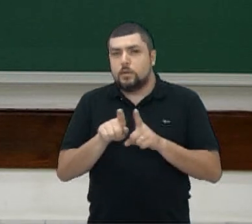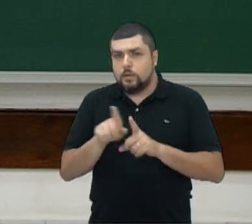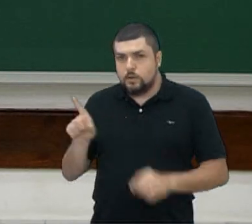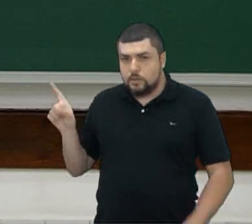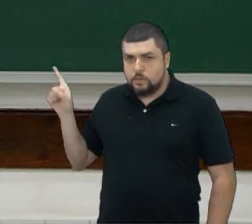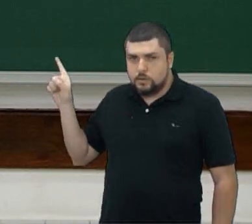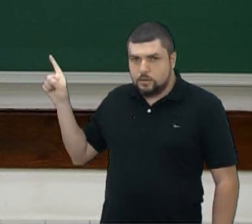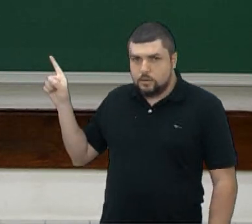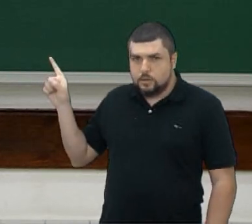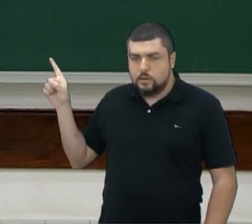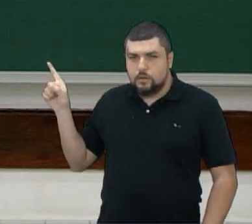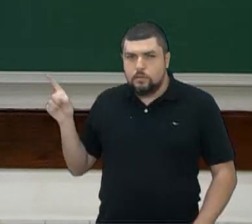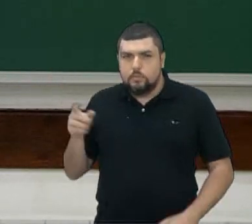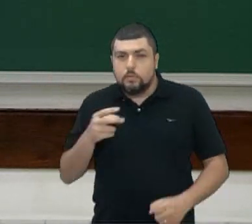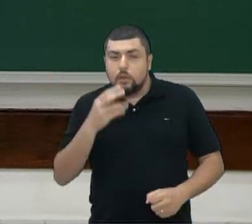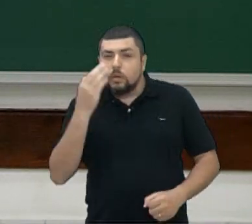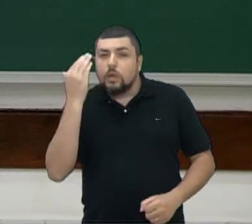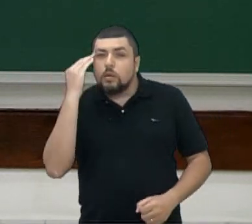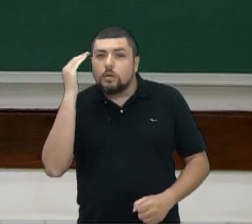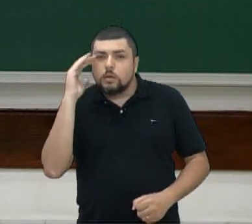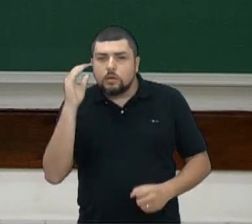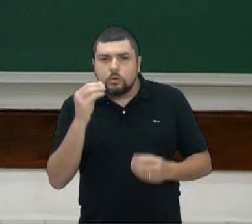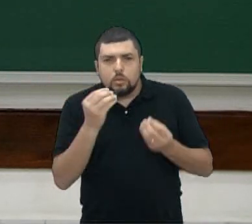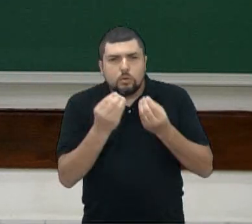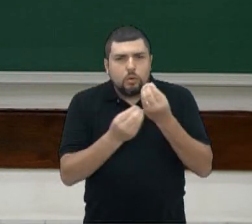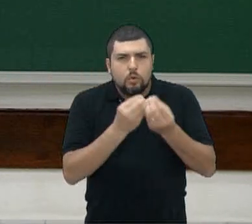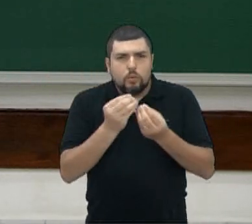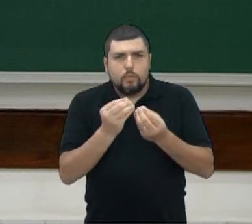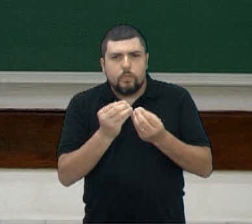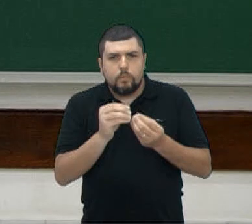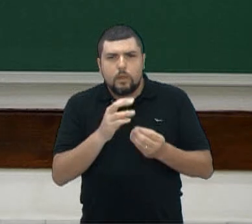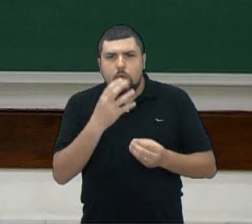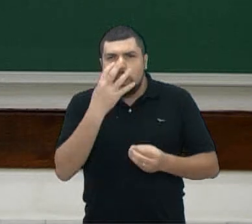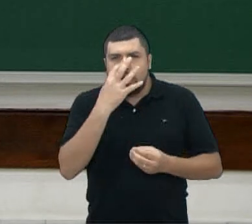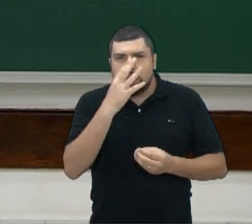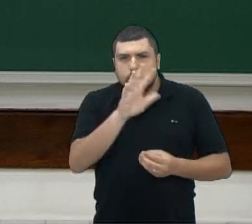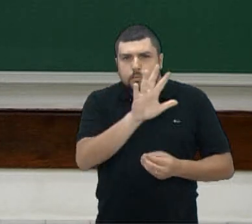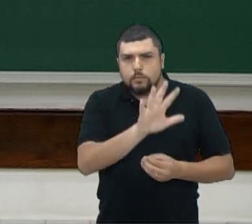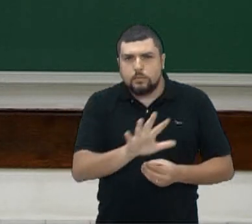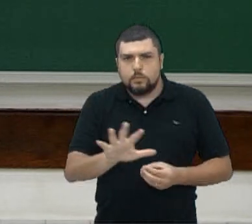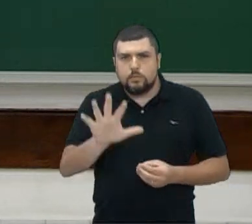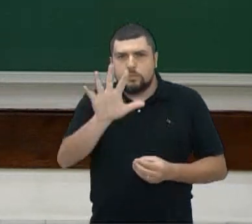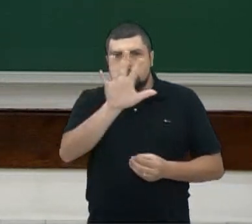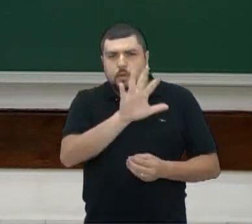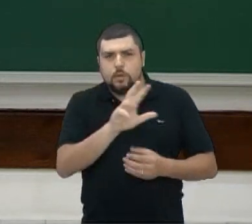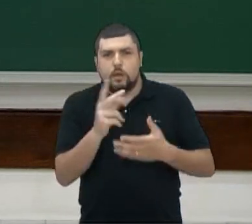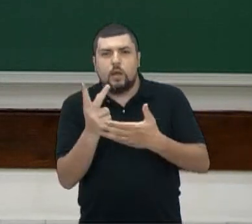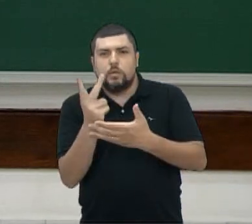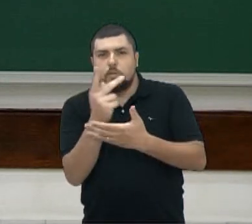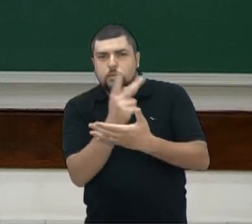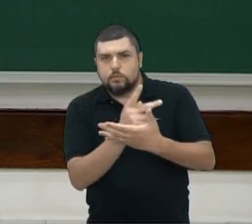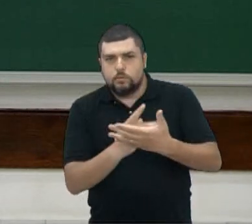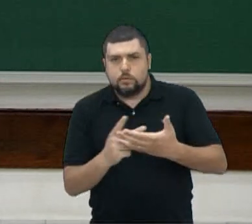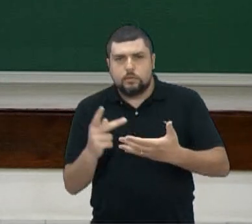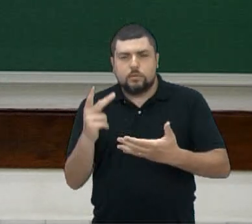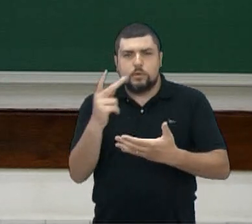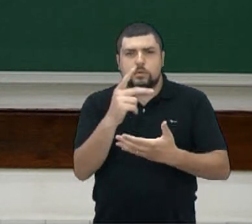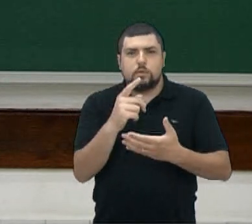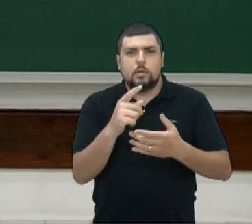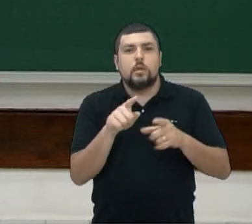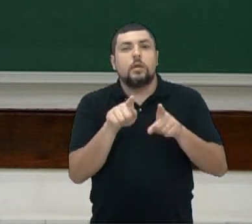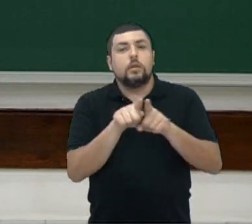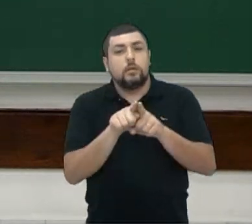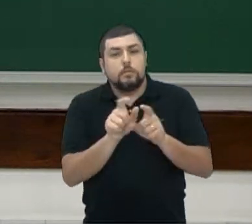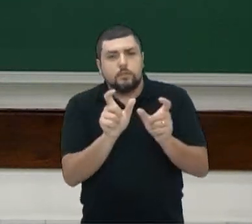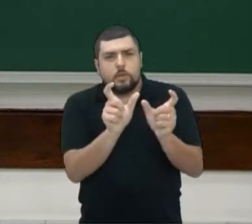ali dela, é importante que você considere toda a imagem, né? Todo o desenho e a parte